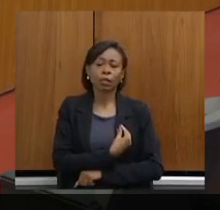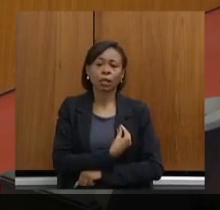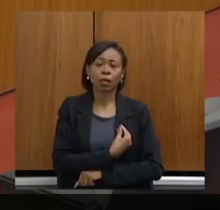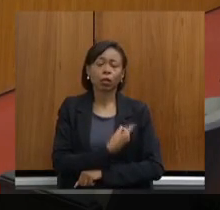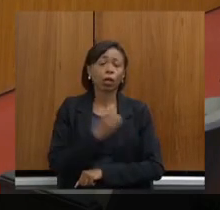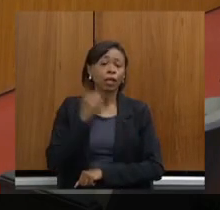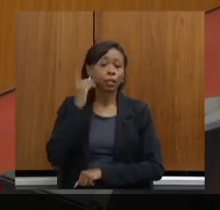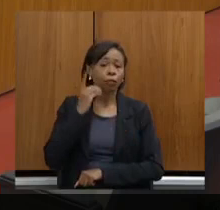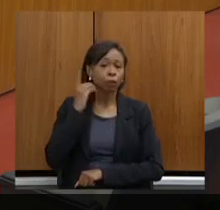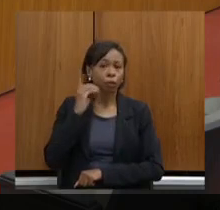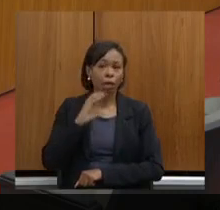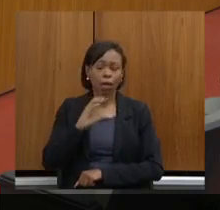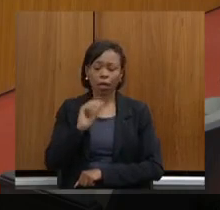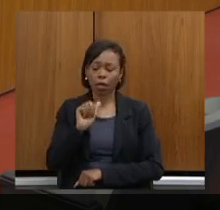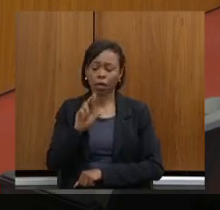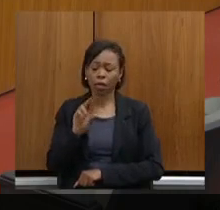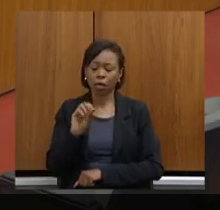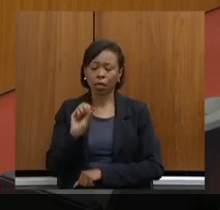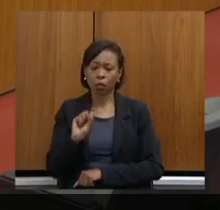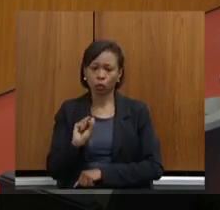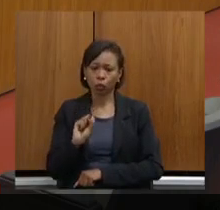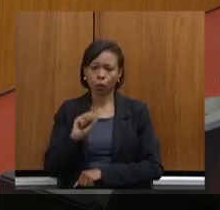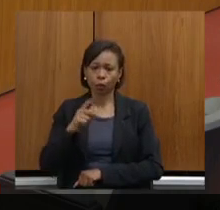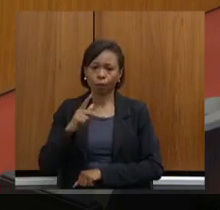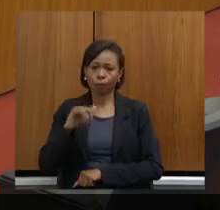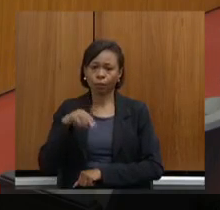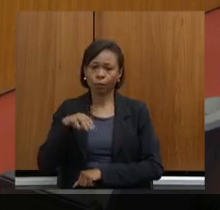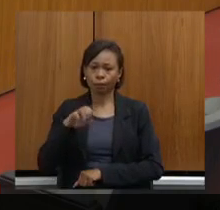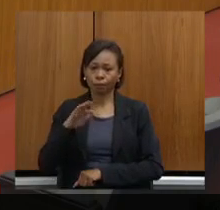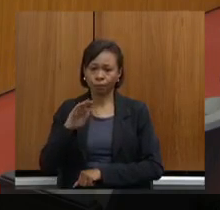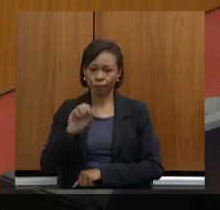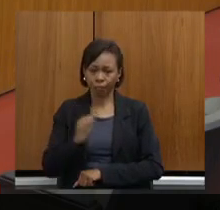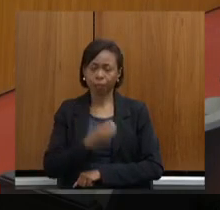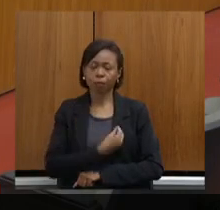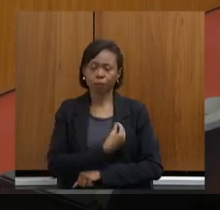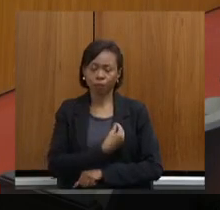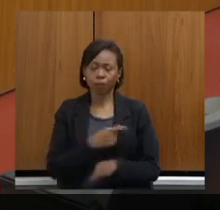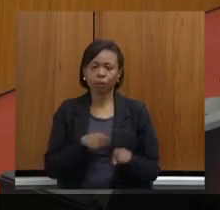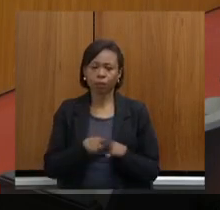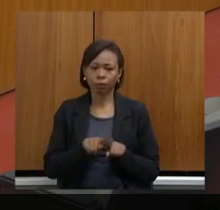e do deputado Carlos Pimenta se encontra aqui